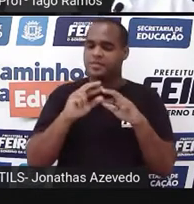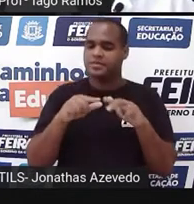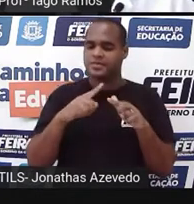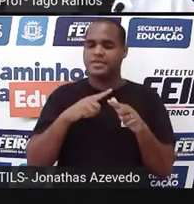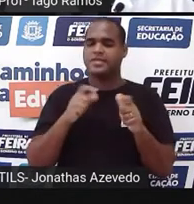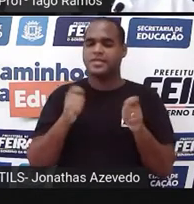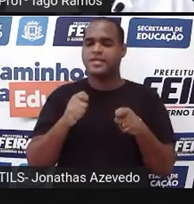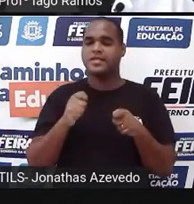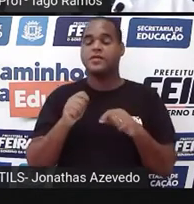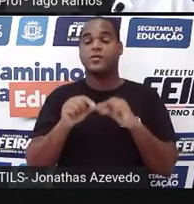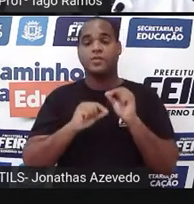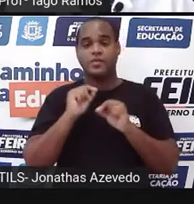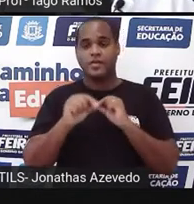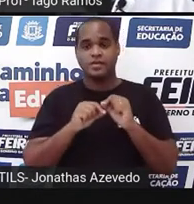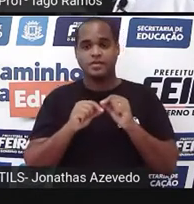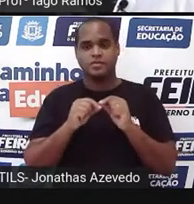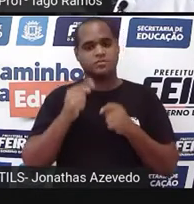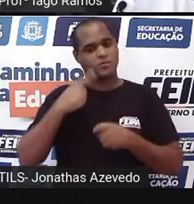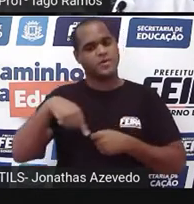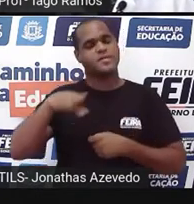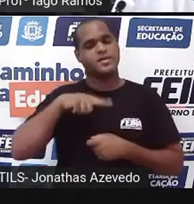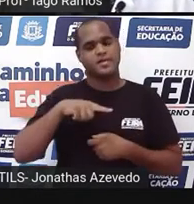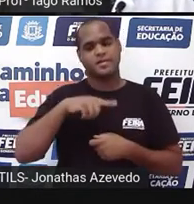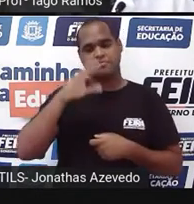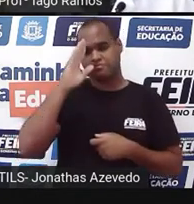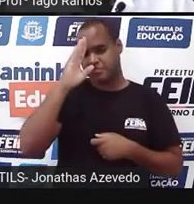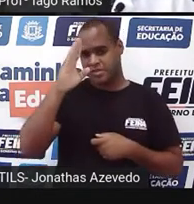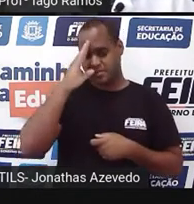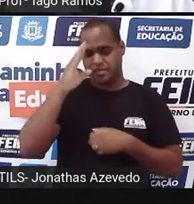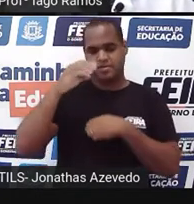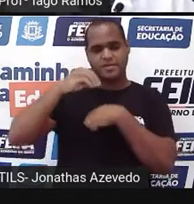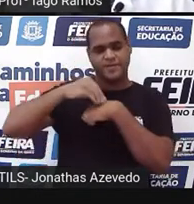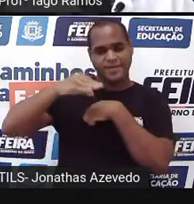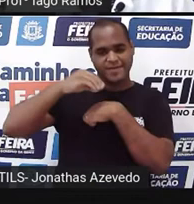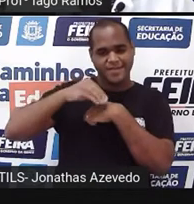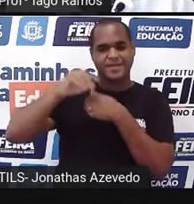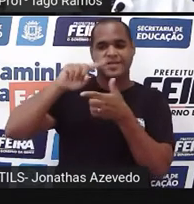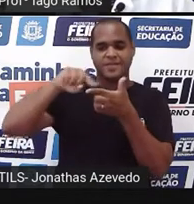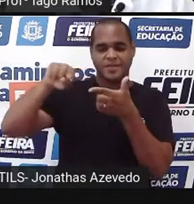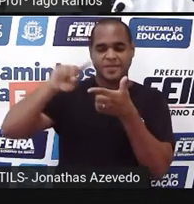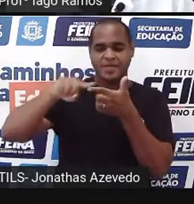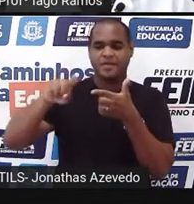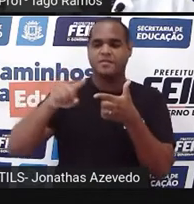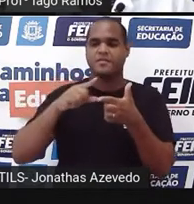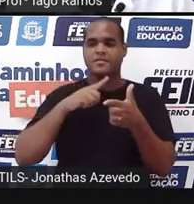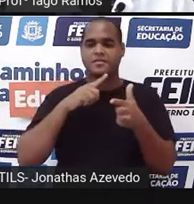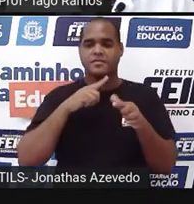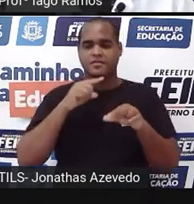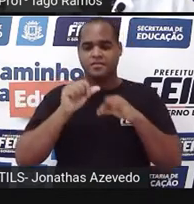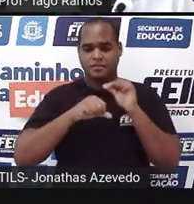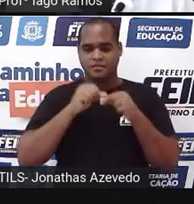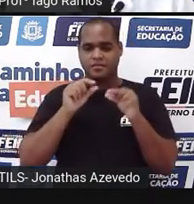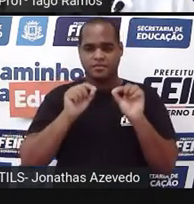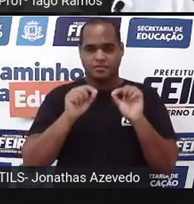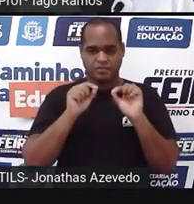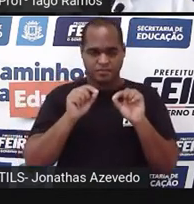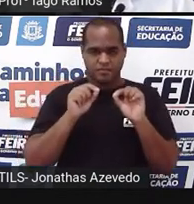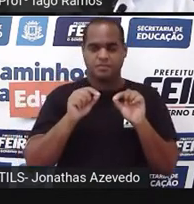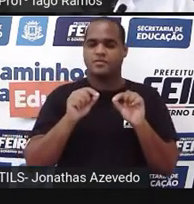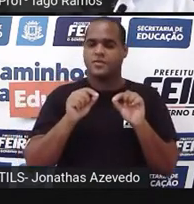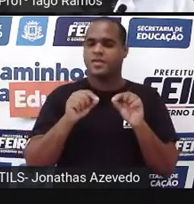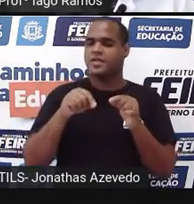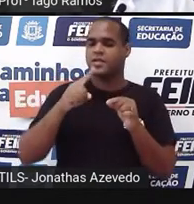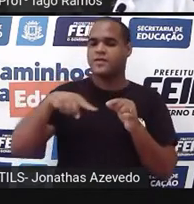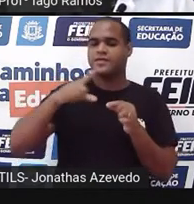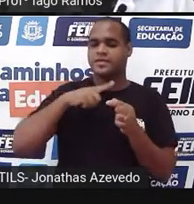que a gente as principais informações do problema e para que a gente pudesse anotar